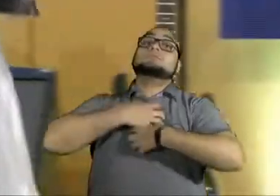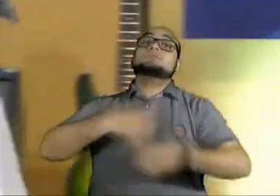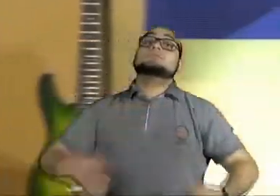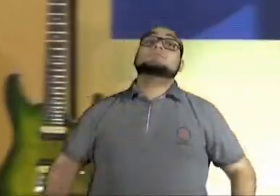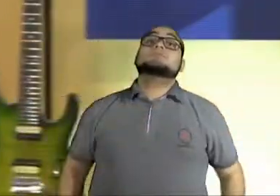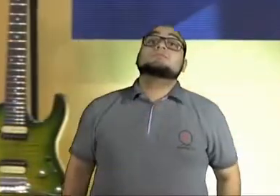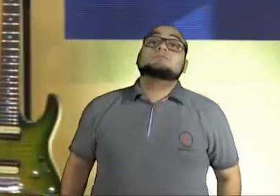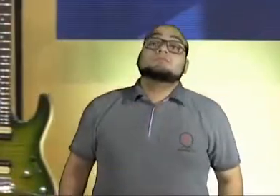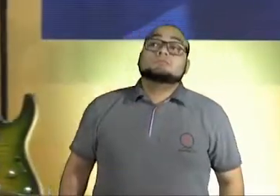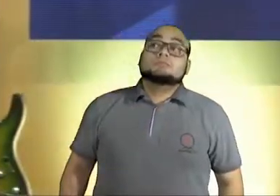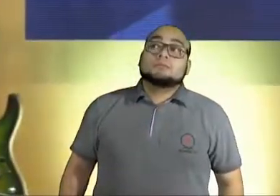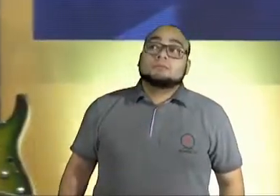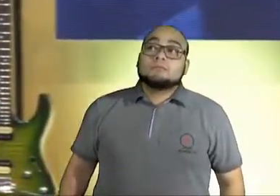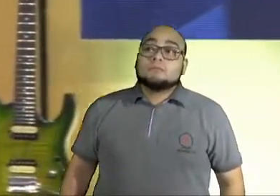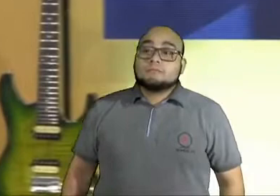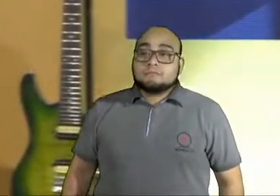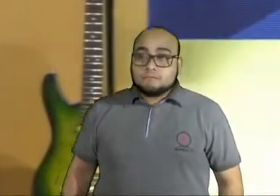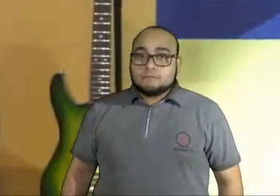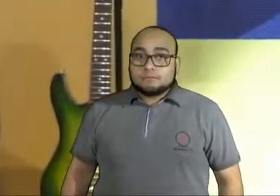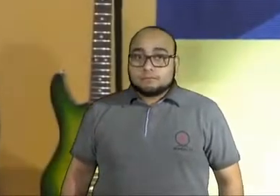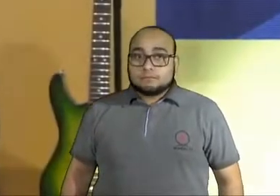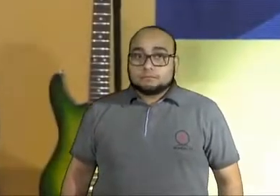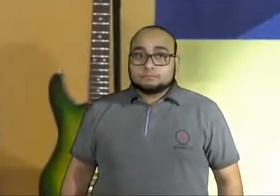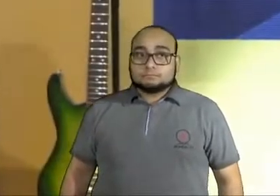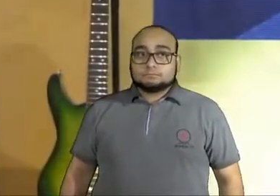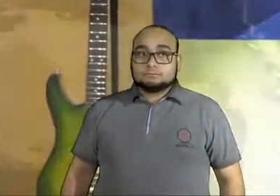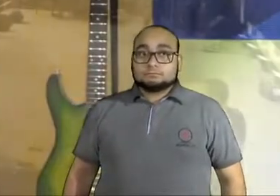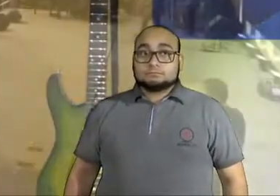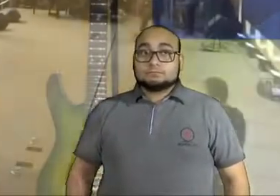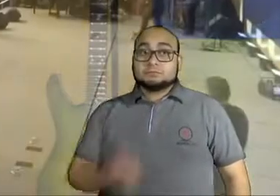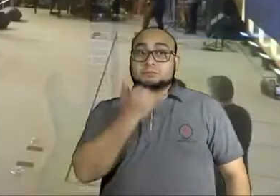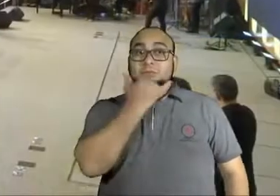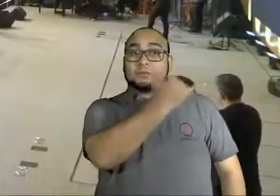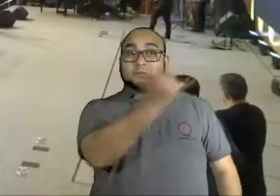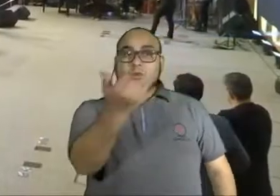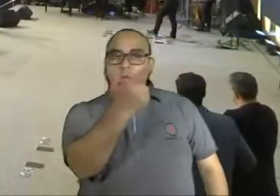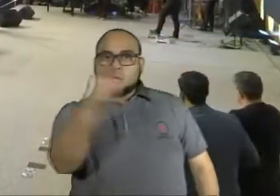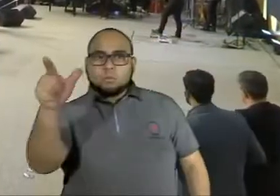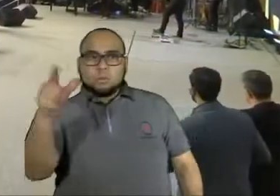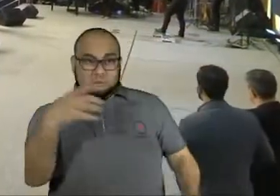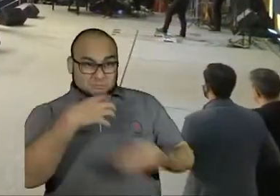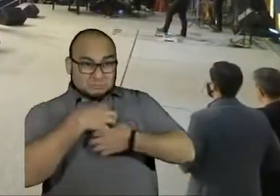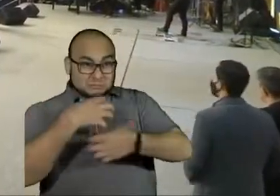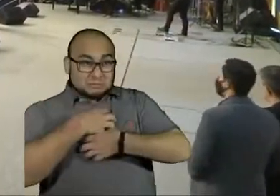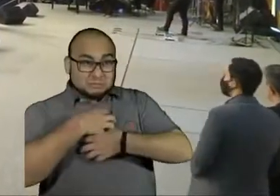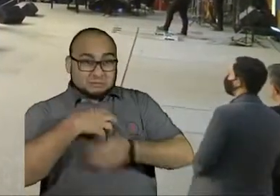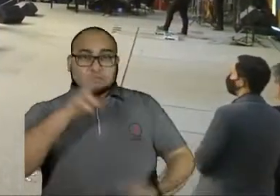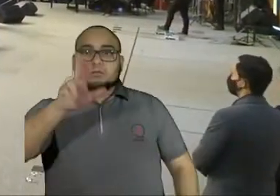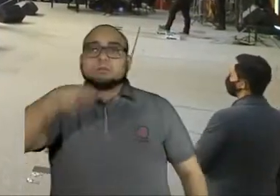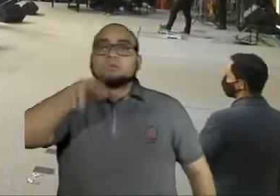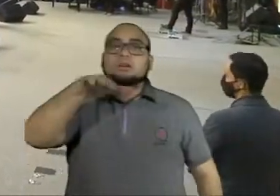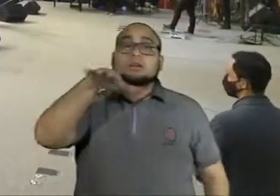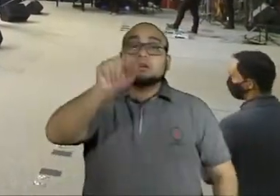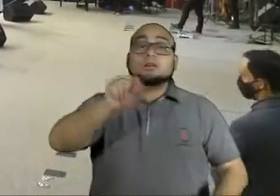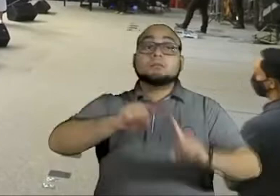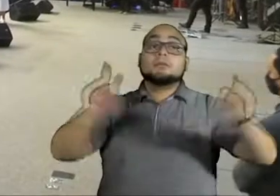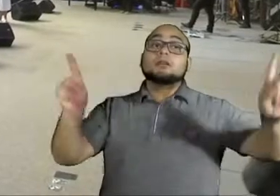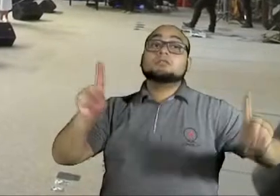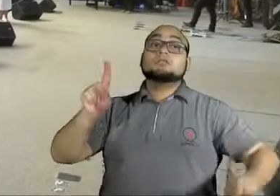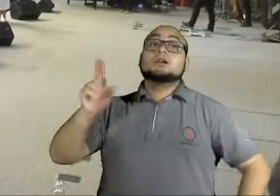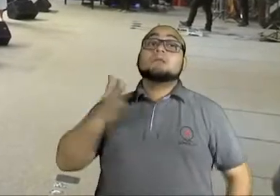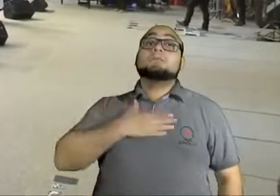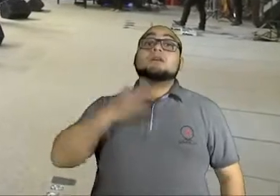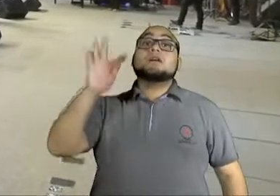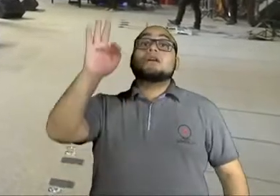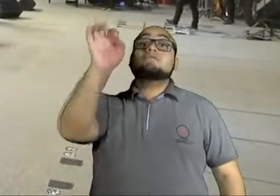vai sentir de perdoar o ofensor. Nunca. Mas a fé não está baseada no que eu sinto, está baseada no que eu... Eu vou